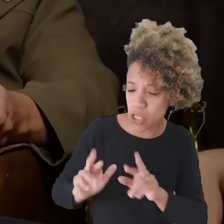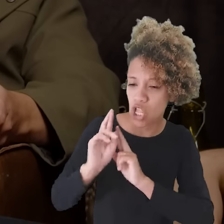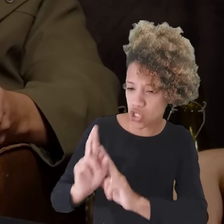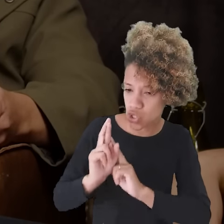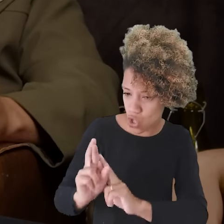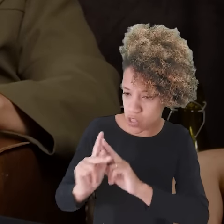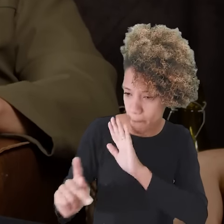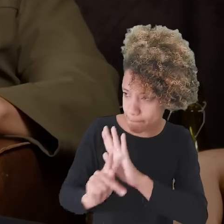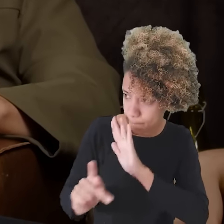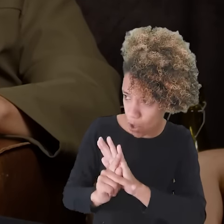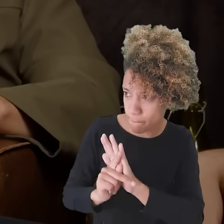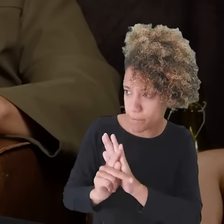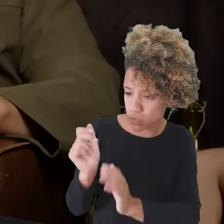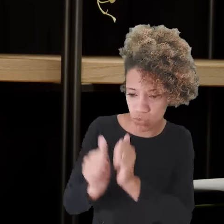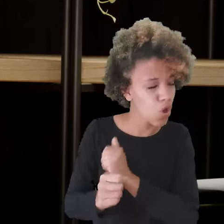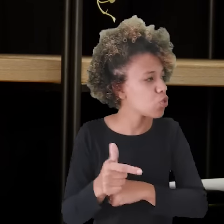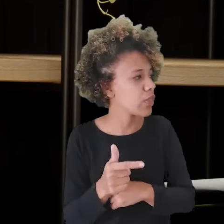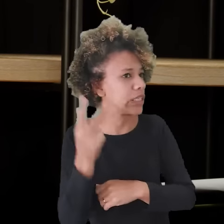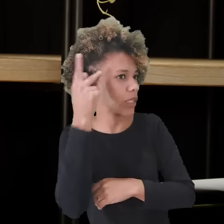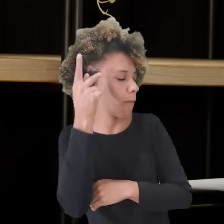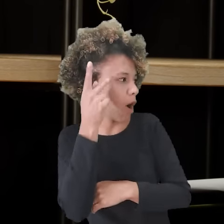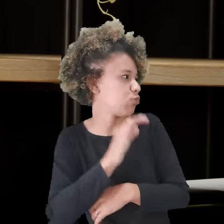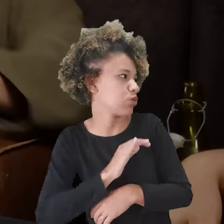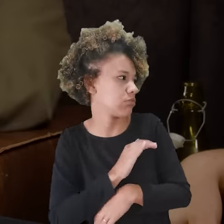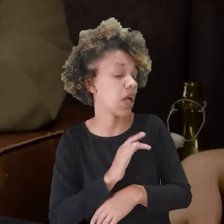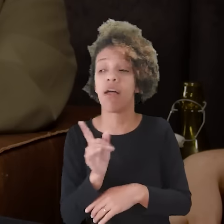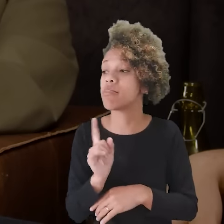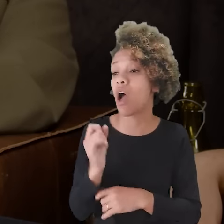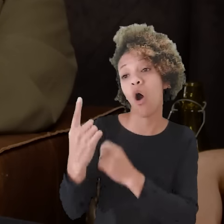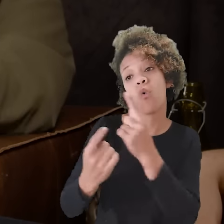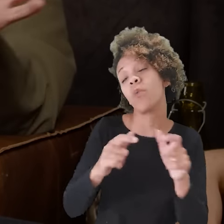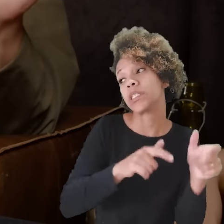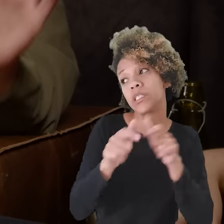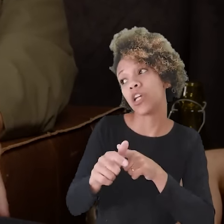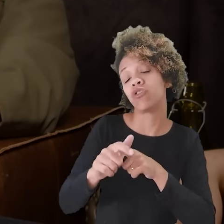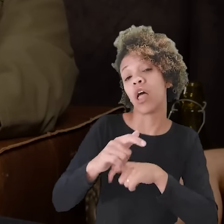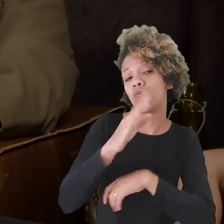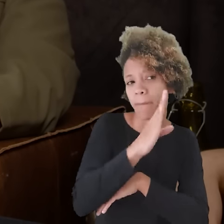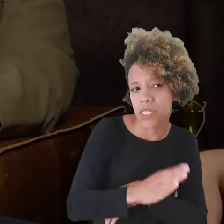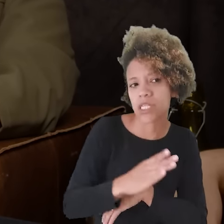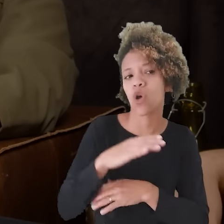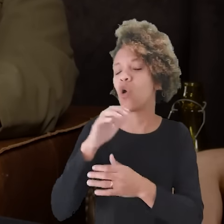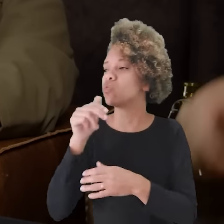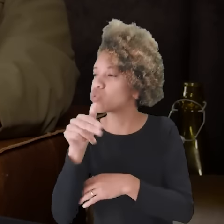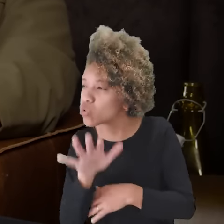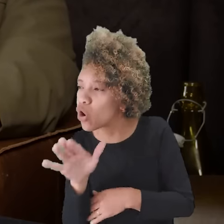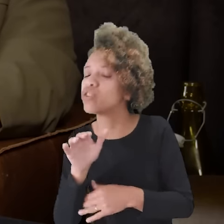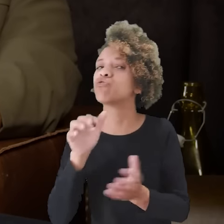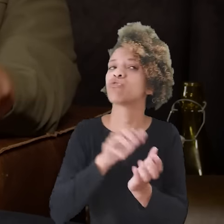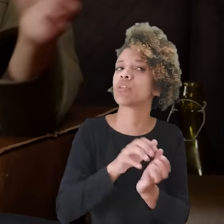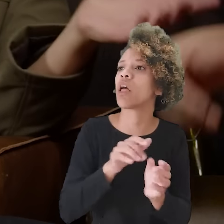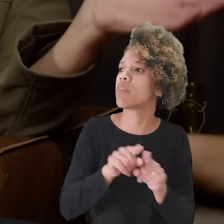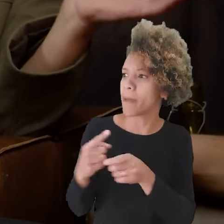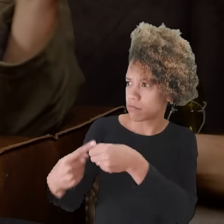mundo torce para um time do Recife Ah não tem essa do São Paulino não é porque existe algumas outras cidades do Brasil do norte do nordeste ou